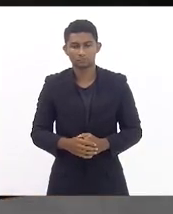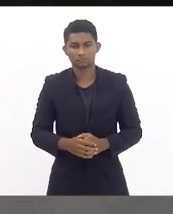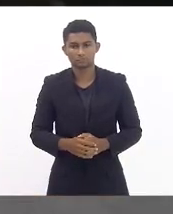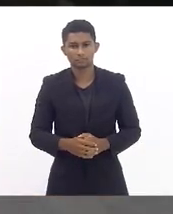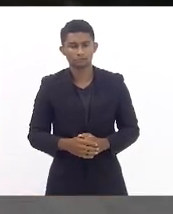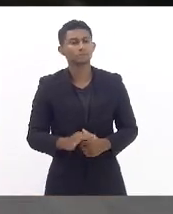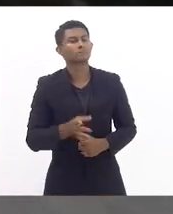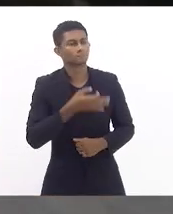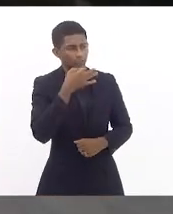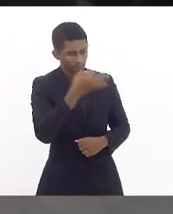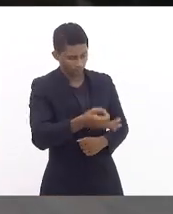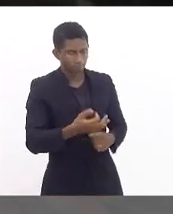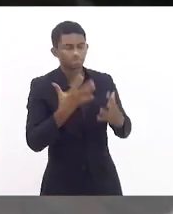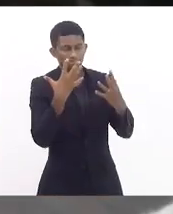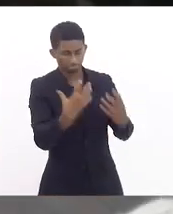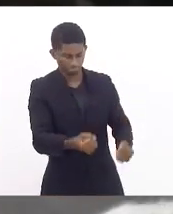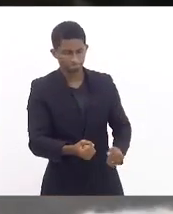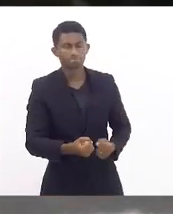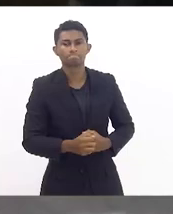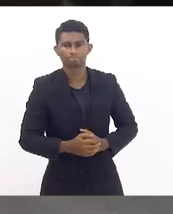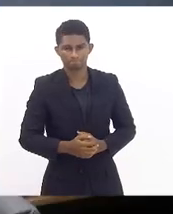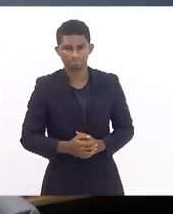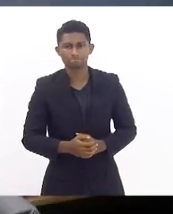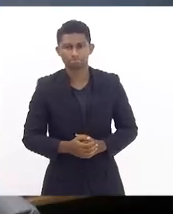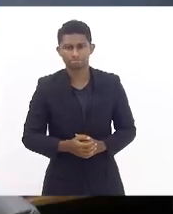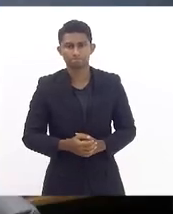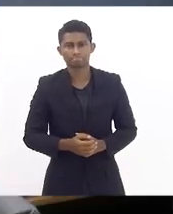Parecer favorável, senhor presidente.